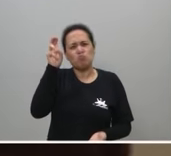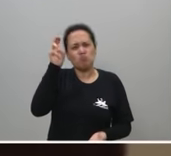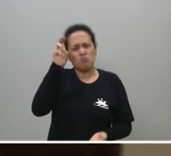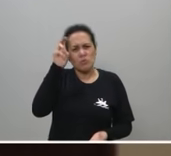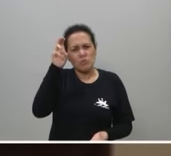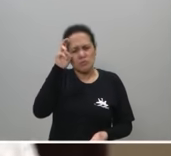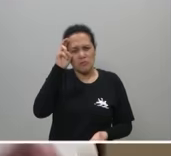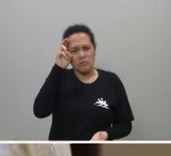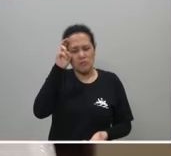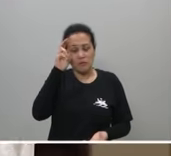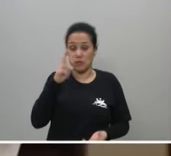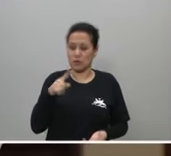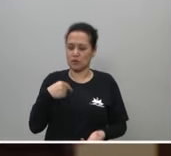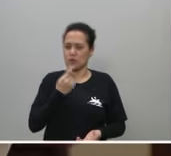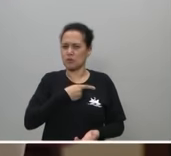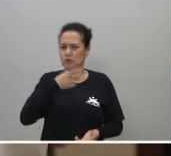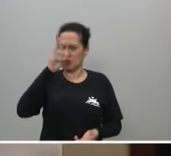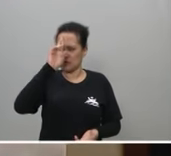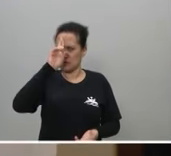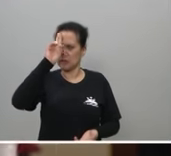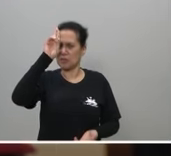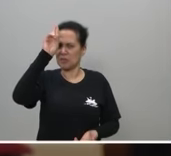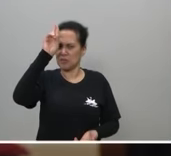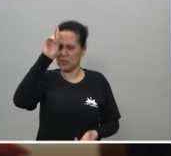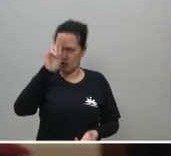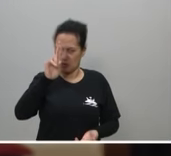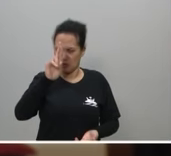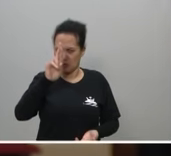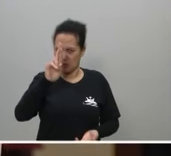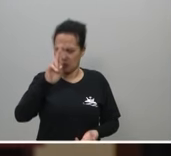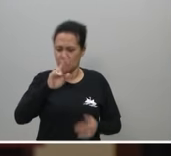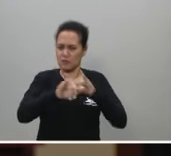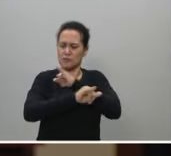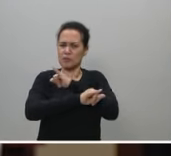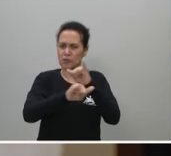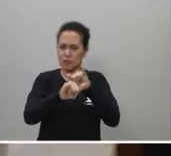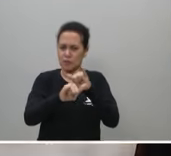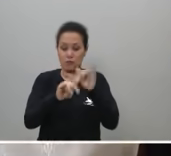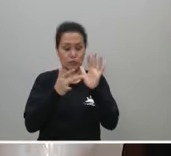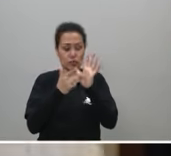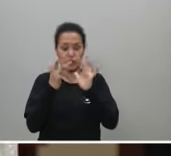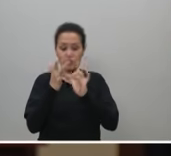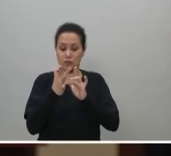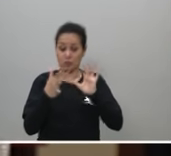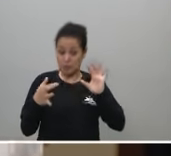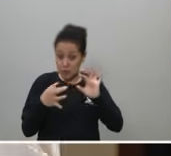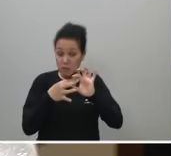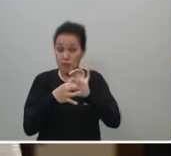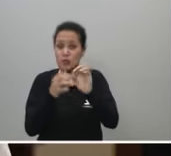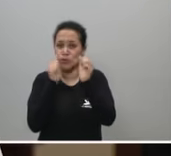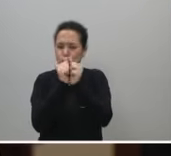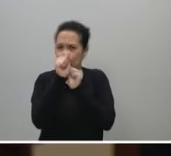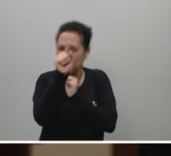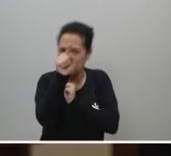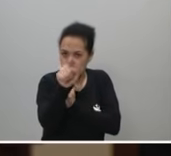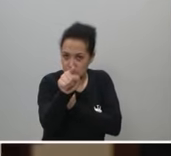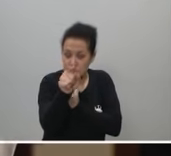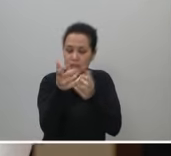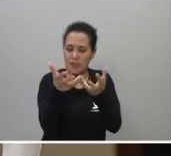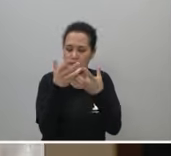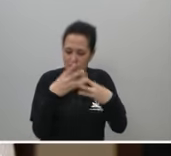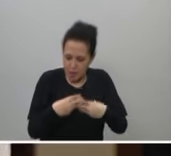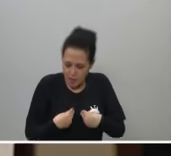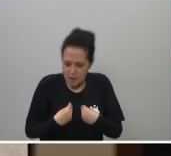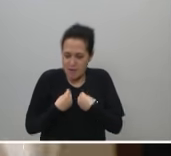nosso Senhor disse, eu estou em vocês e quero vos dar uma alegria, a minha alegria, e